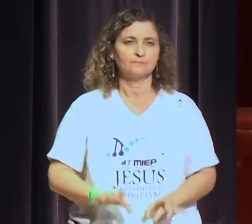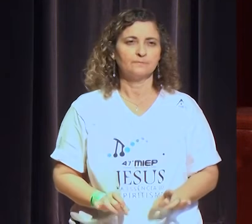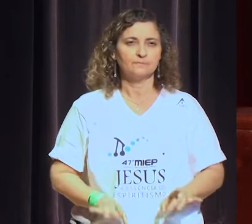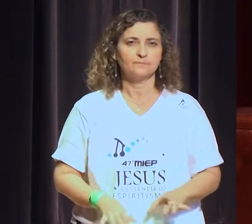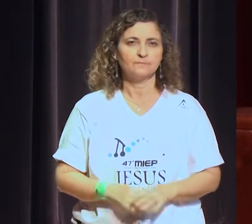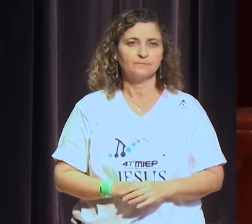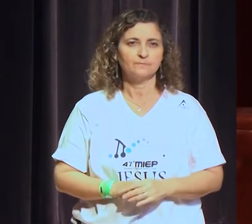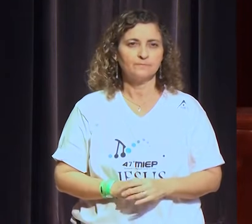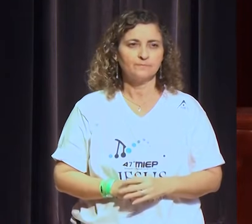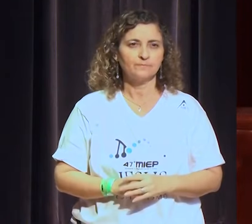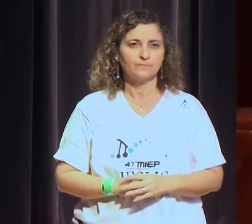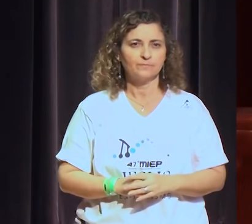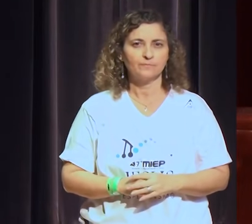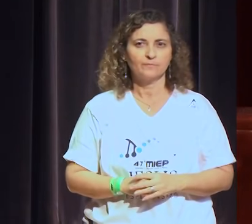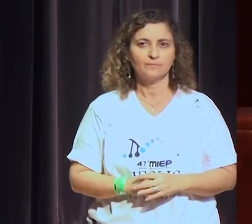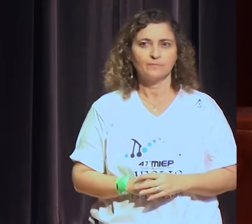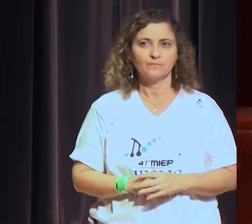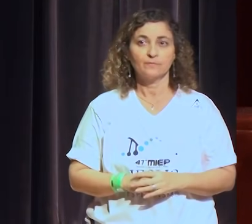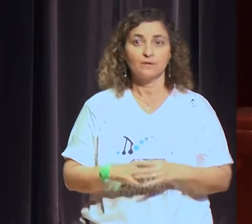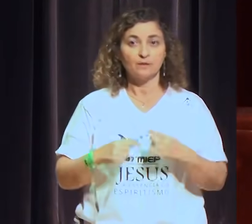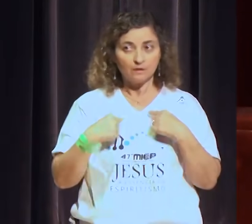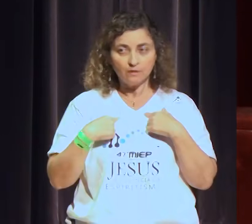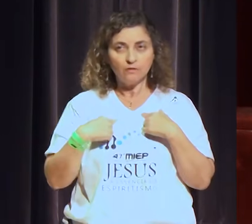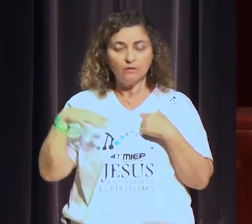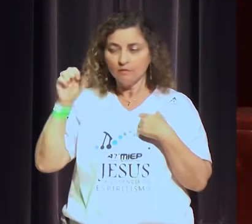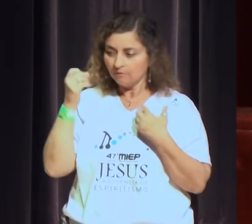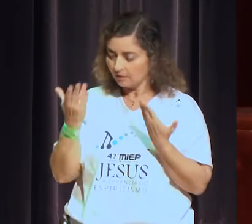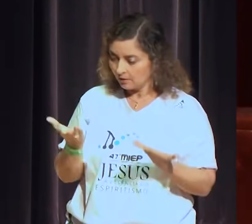muito especial hoje.